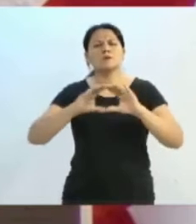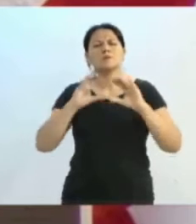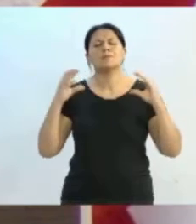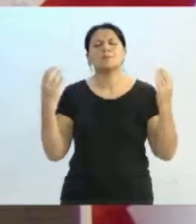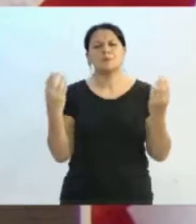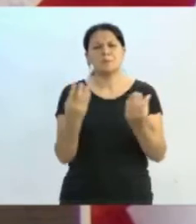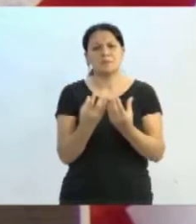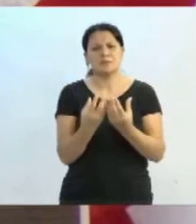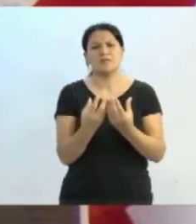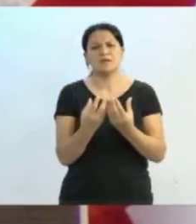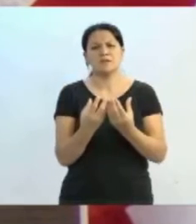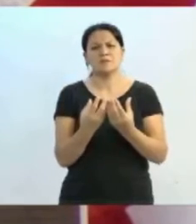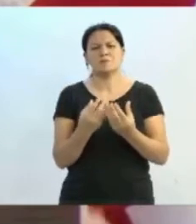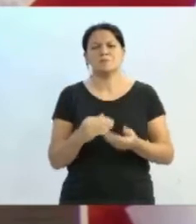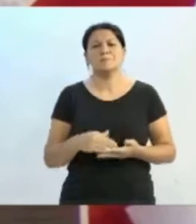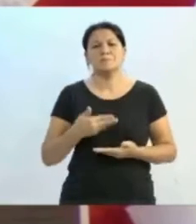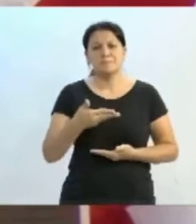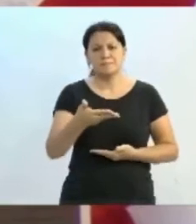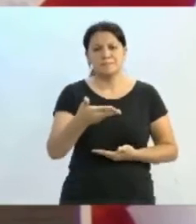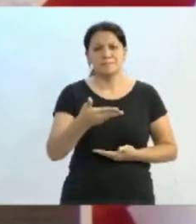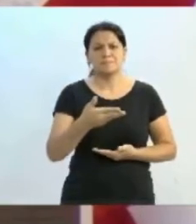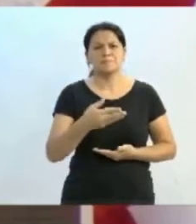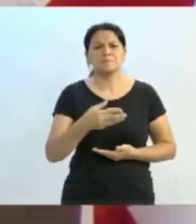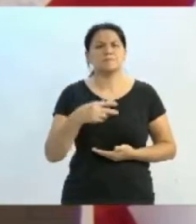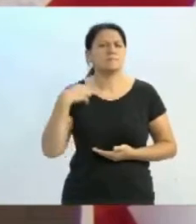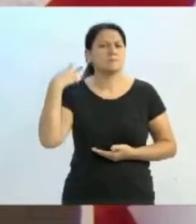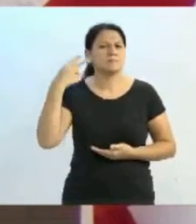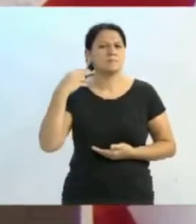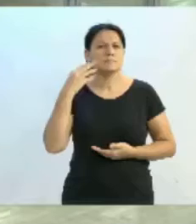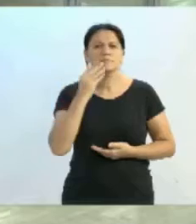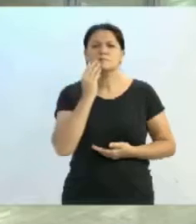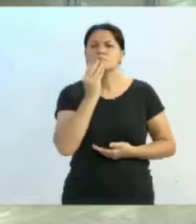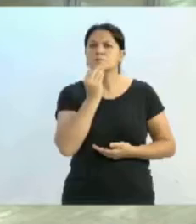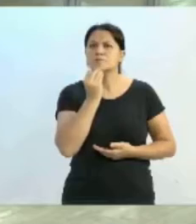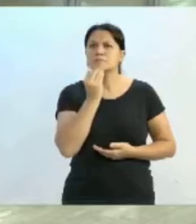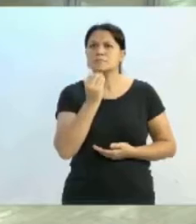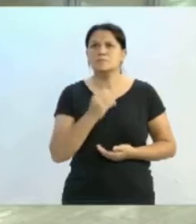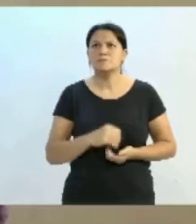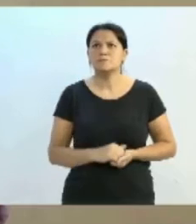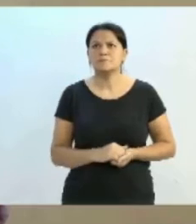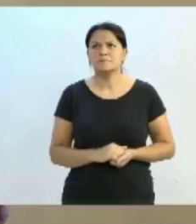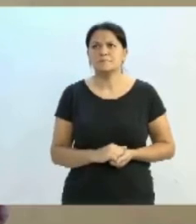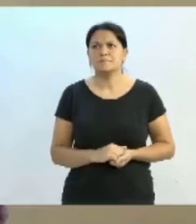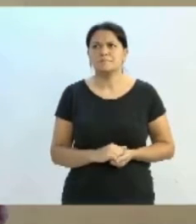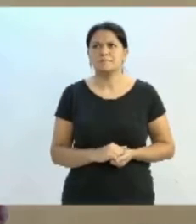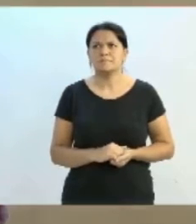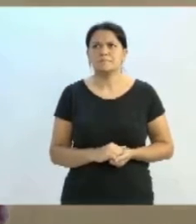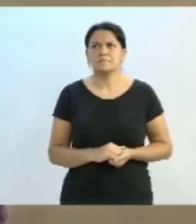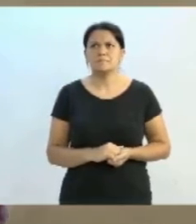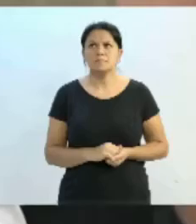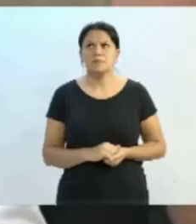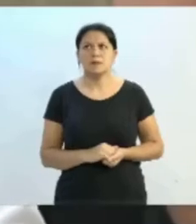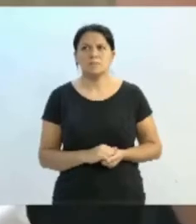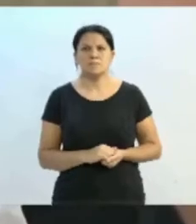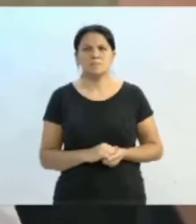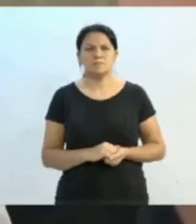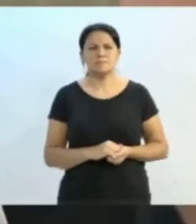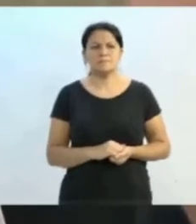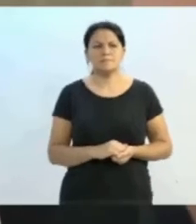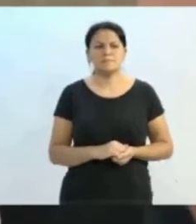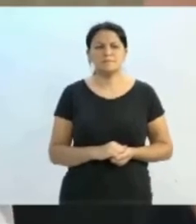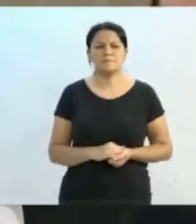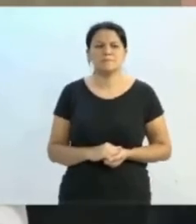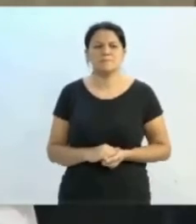com a com a nossa cidade eu concedo aparte ao Vereador Gilson favor a autorização do orador Vereador Gilson